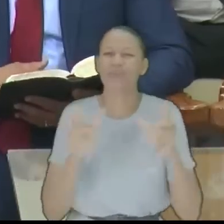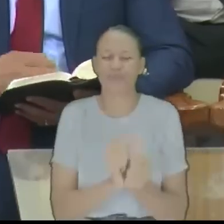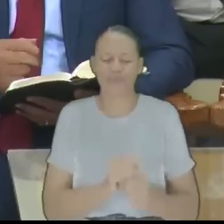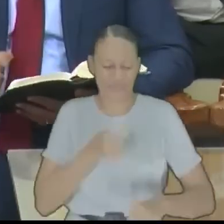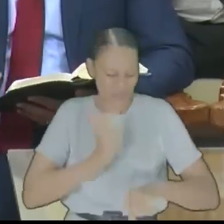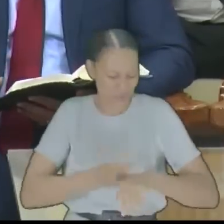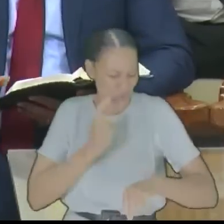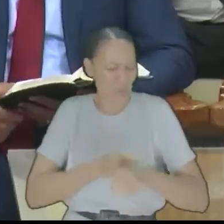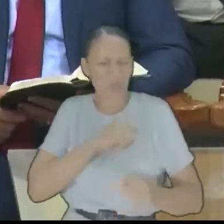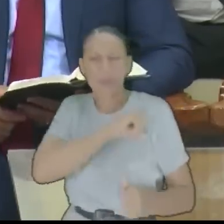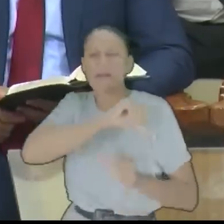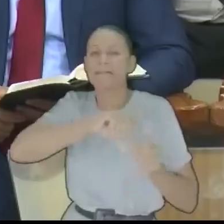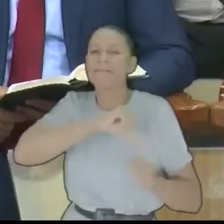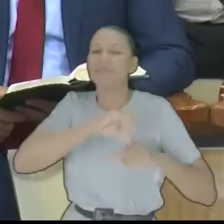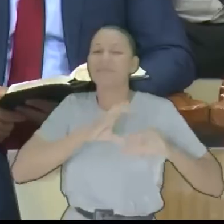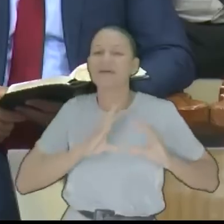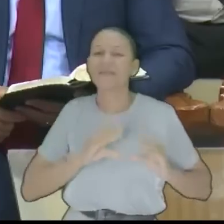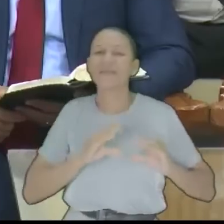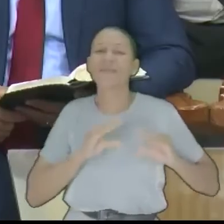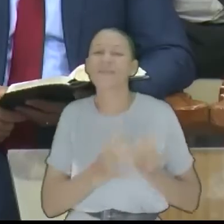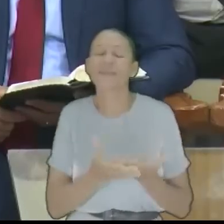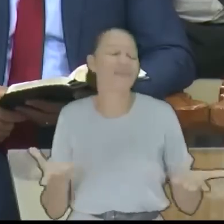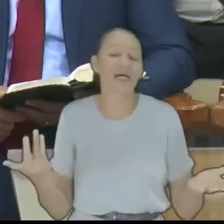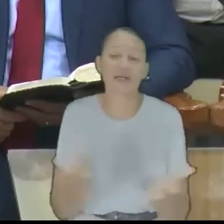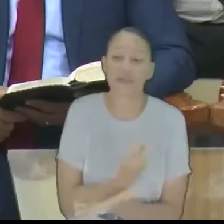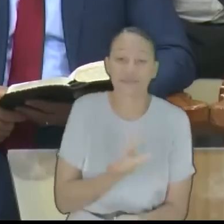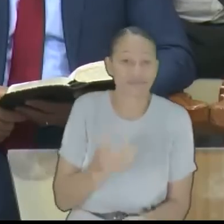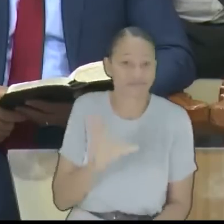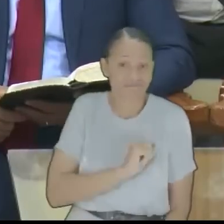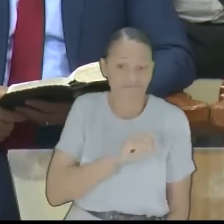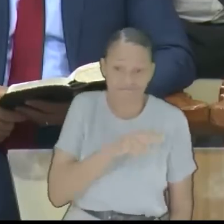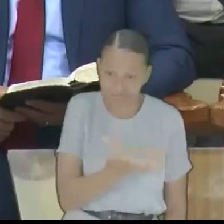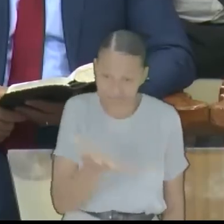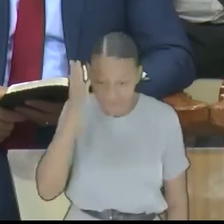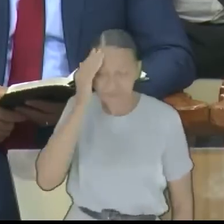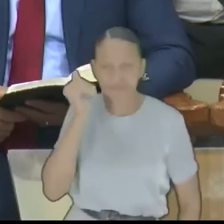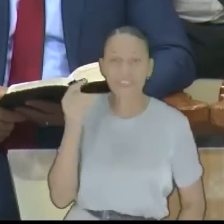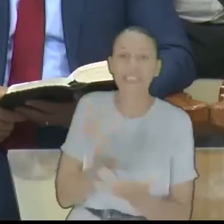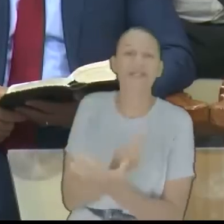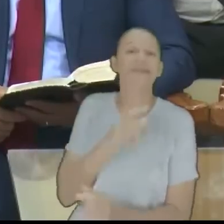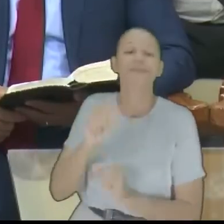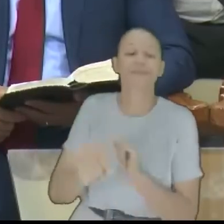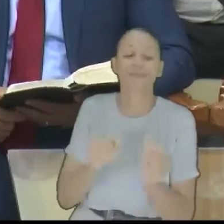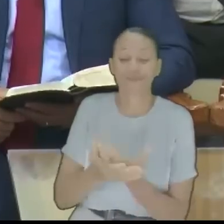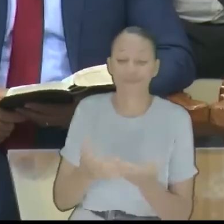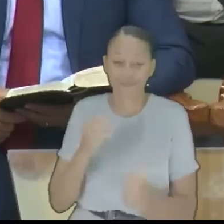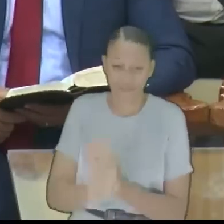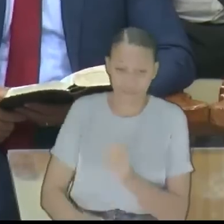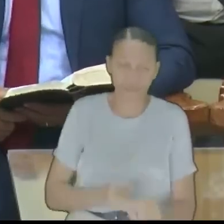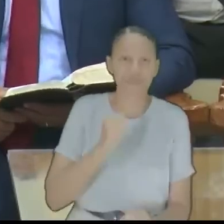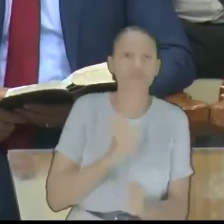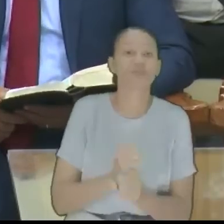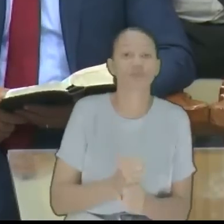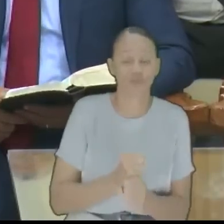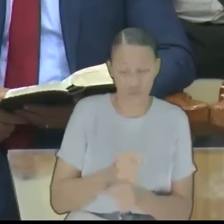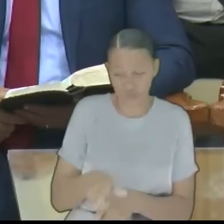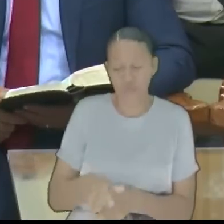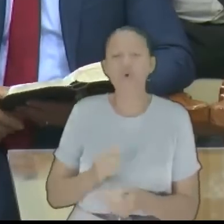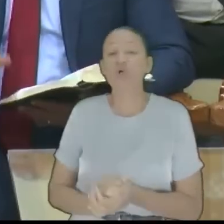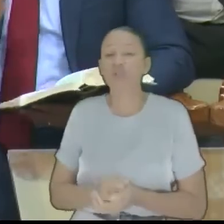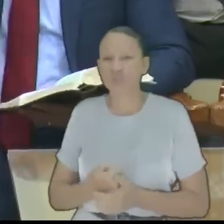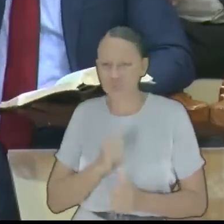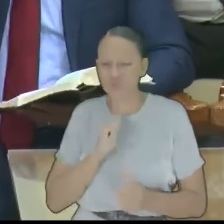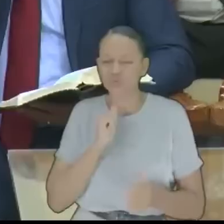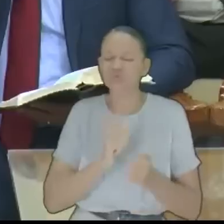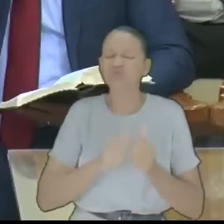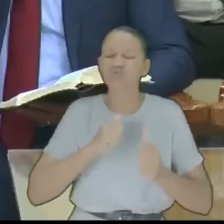Deus. E o que foi que aconteceu, meus amados irmãos? Sabe o que aconteceu? No ano 4, esses jogos